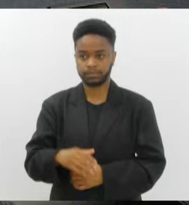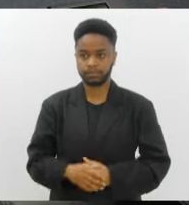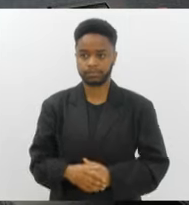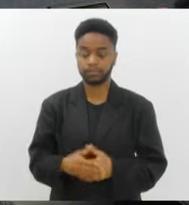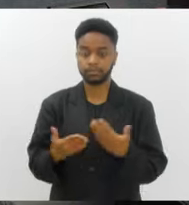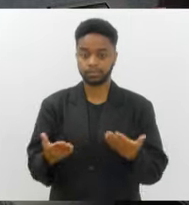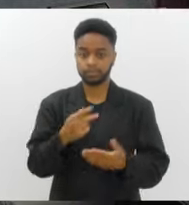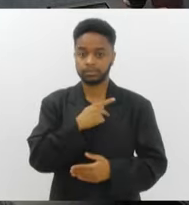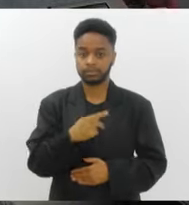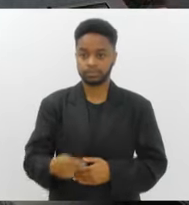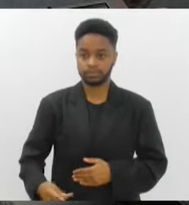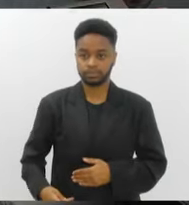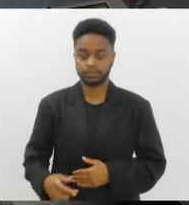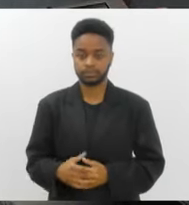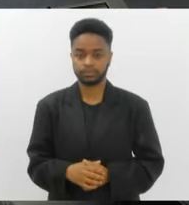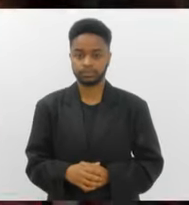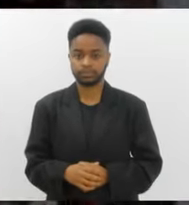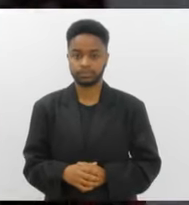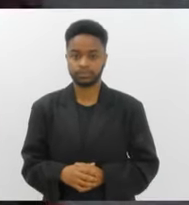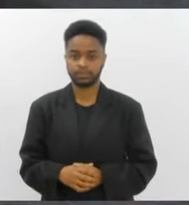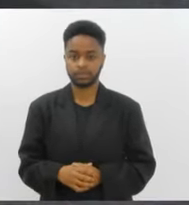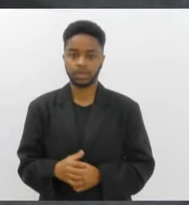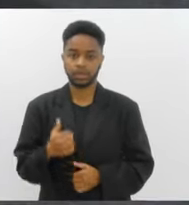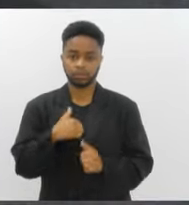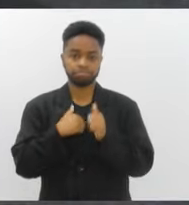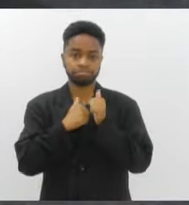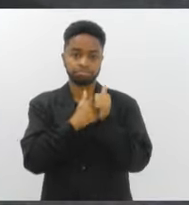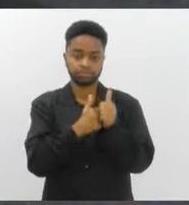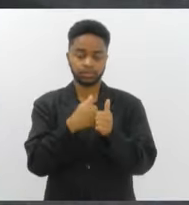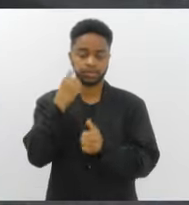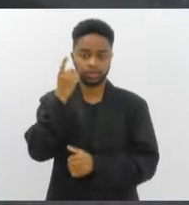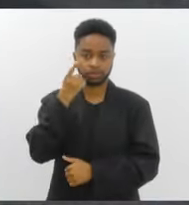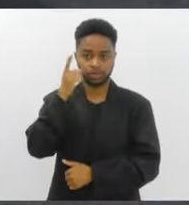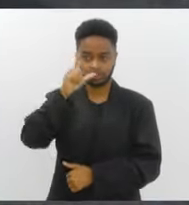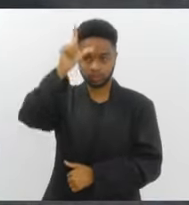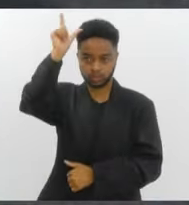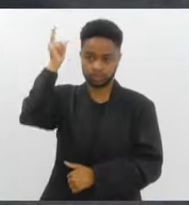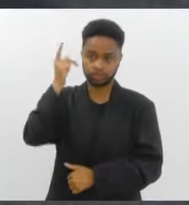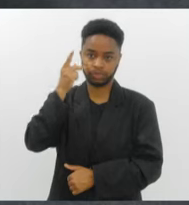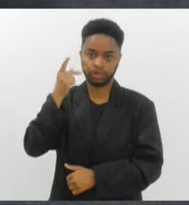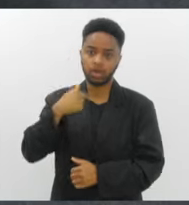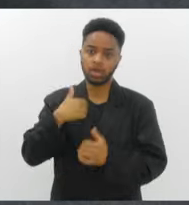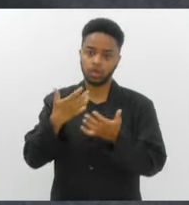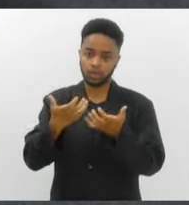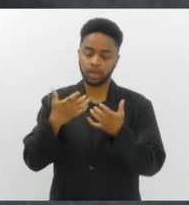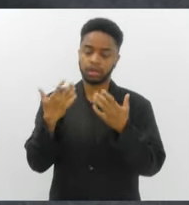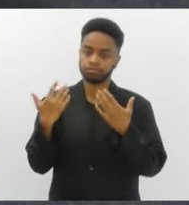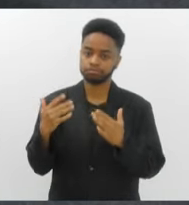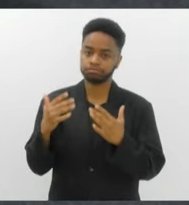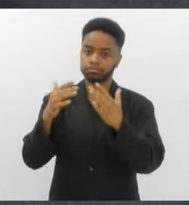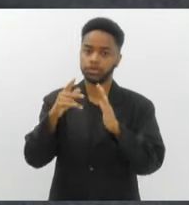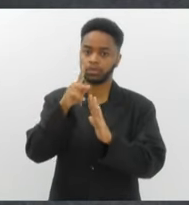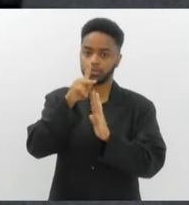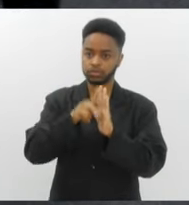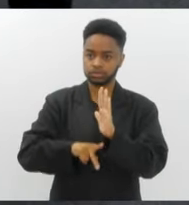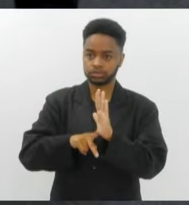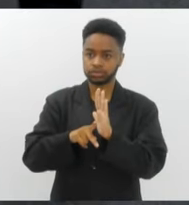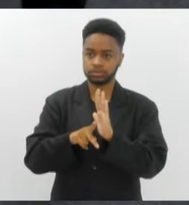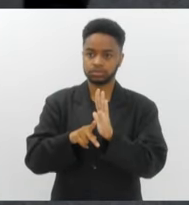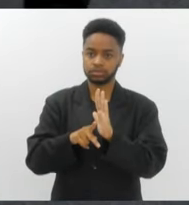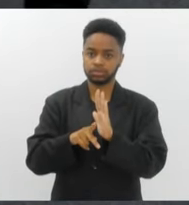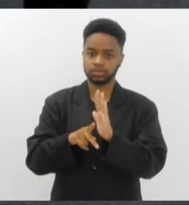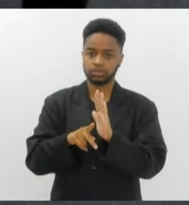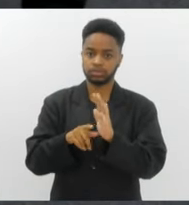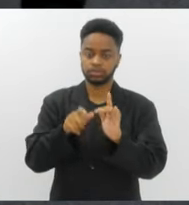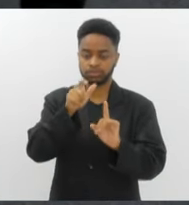Presidente Rodrigo Bacelar, na mesma linha do deputado Luiz Paulo, queria elogiar o projeto, deputado